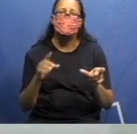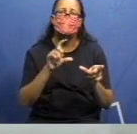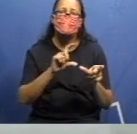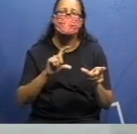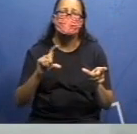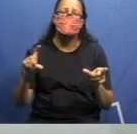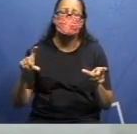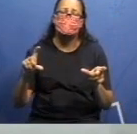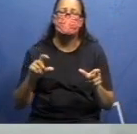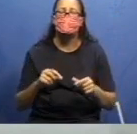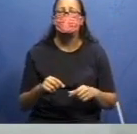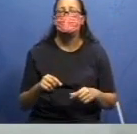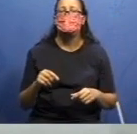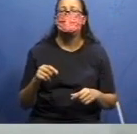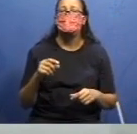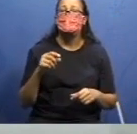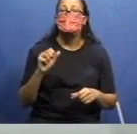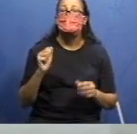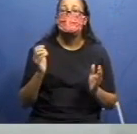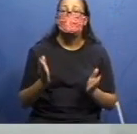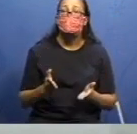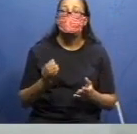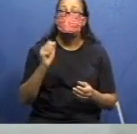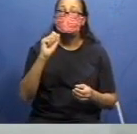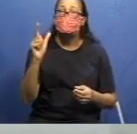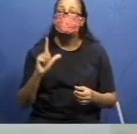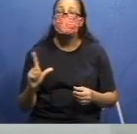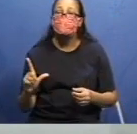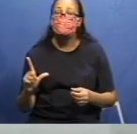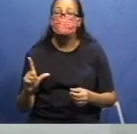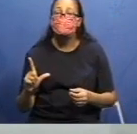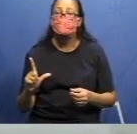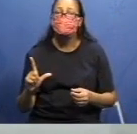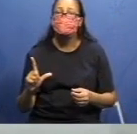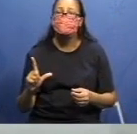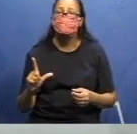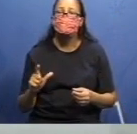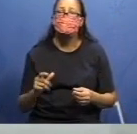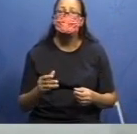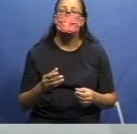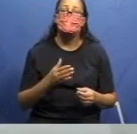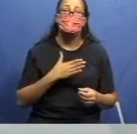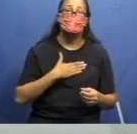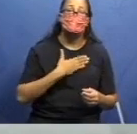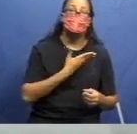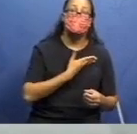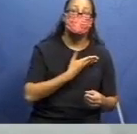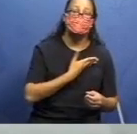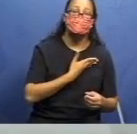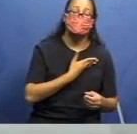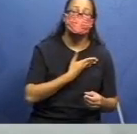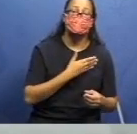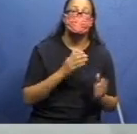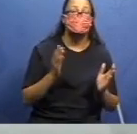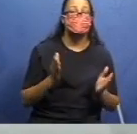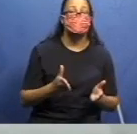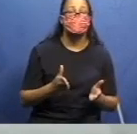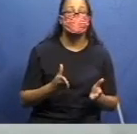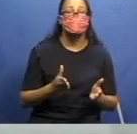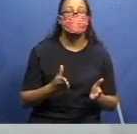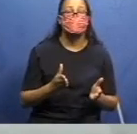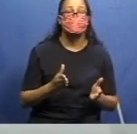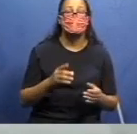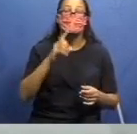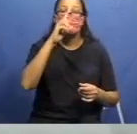Coloquei a tampinha azul em um espaço. Agora, é a vez do meu amigo. É a vez do meu colega. Ele vai pegar a tampinha